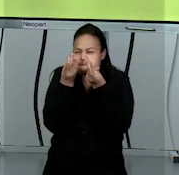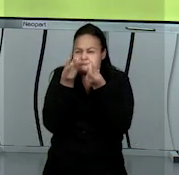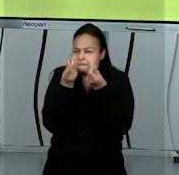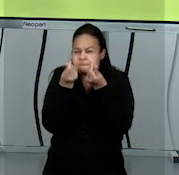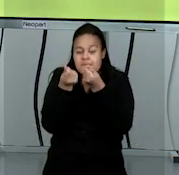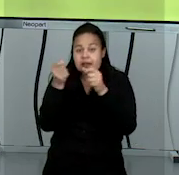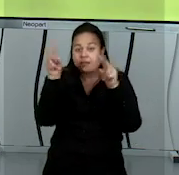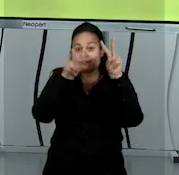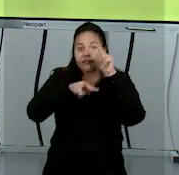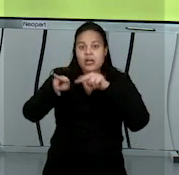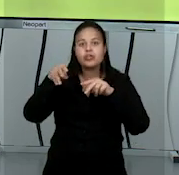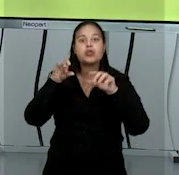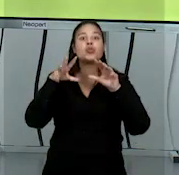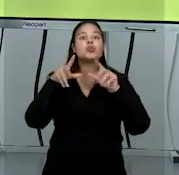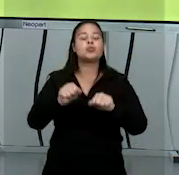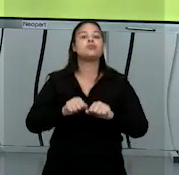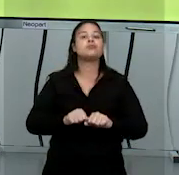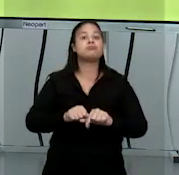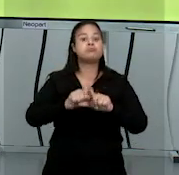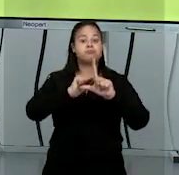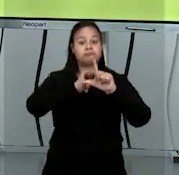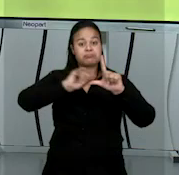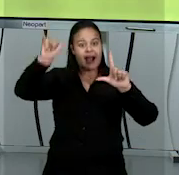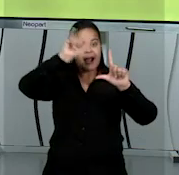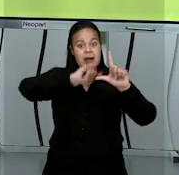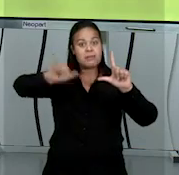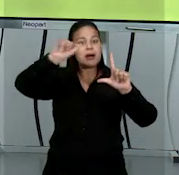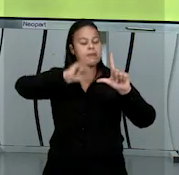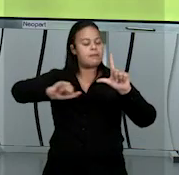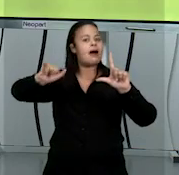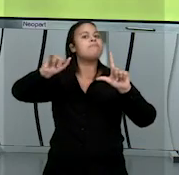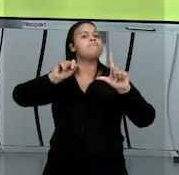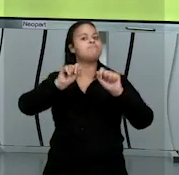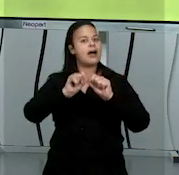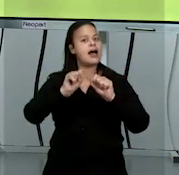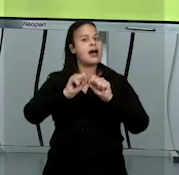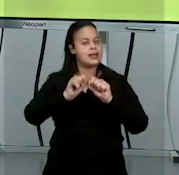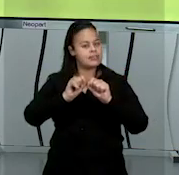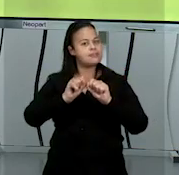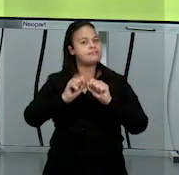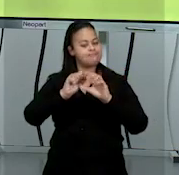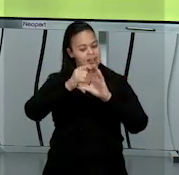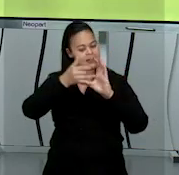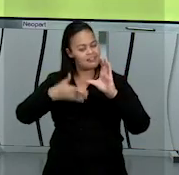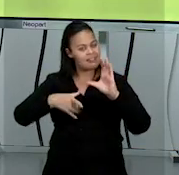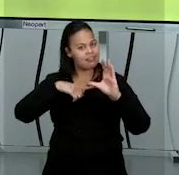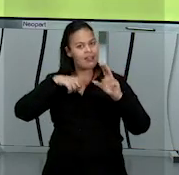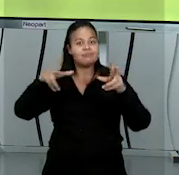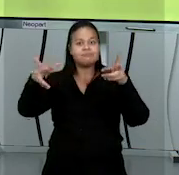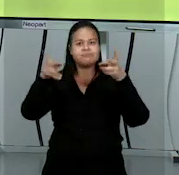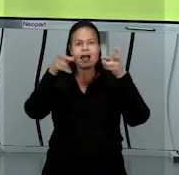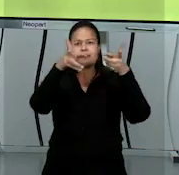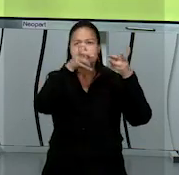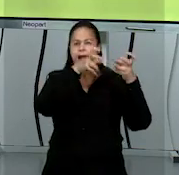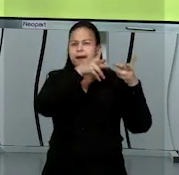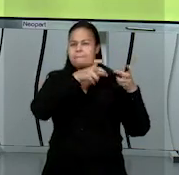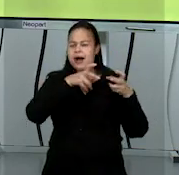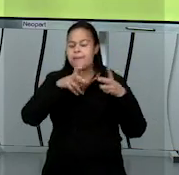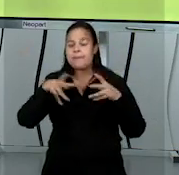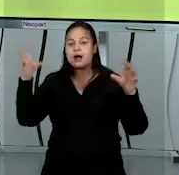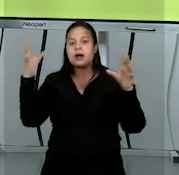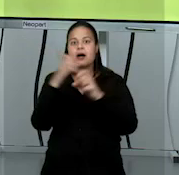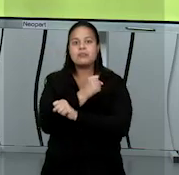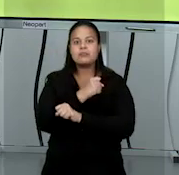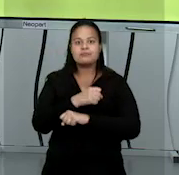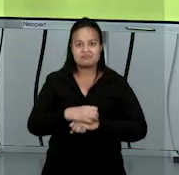a publicidade faz muito isso. Ela faz muito isso porque ela capta a nossa atenção em fração de